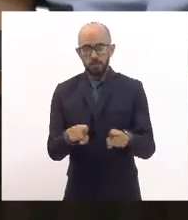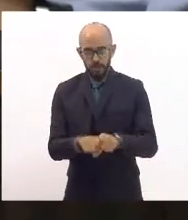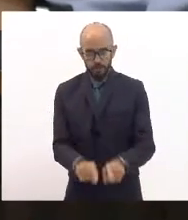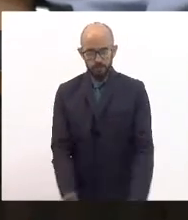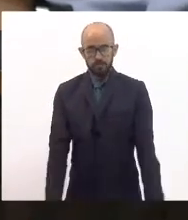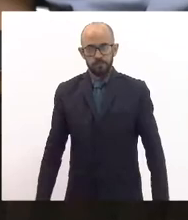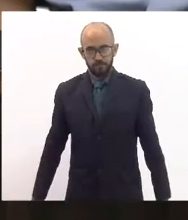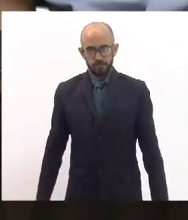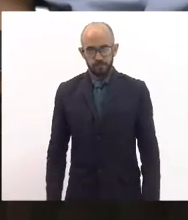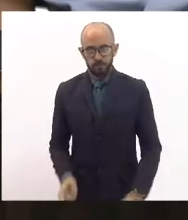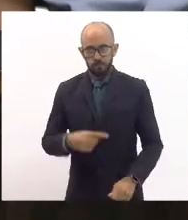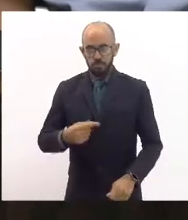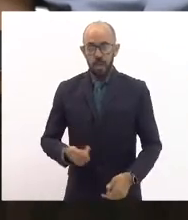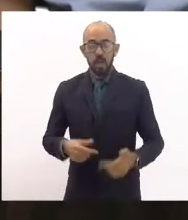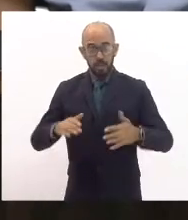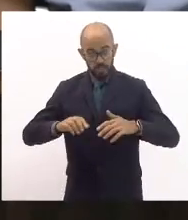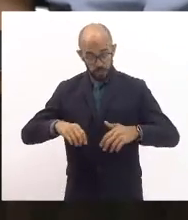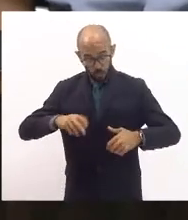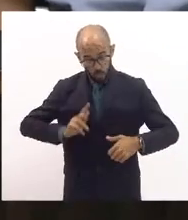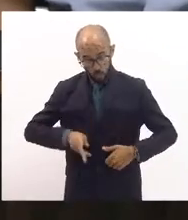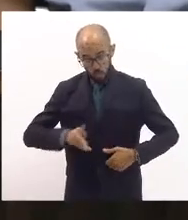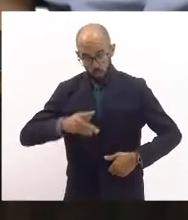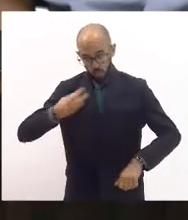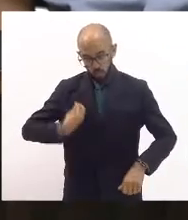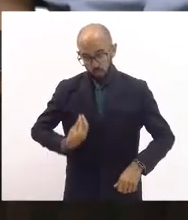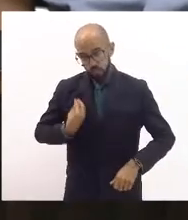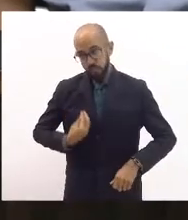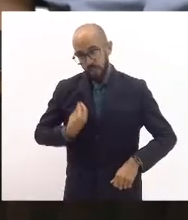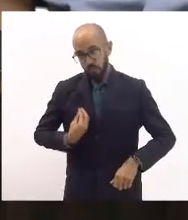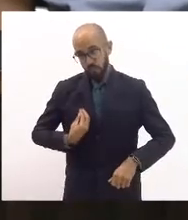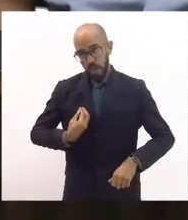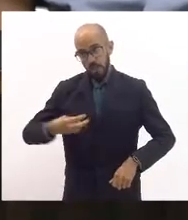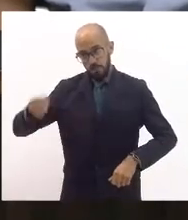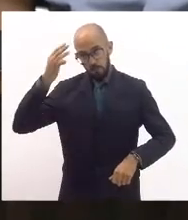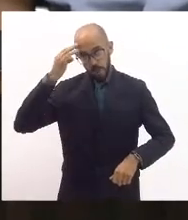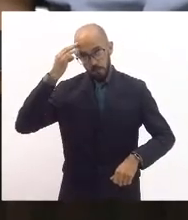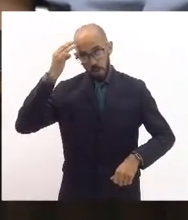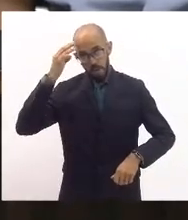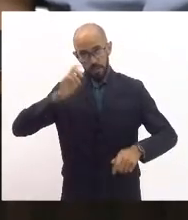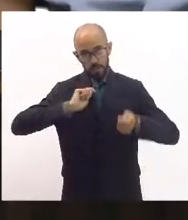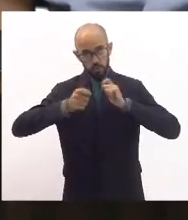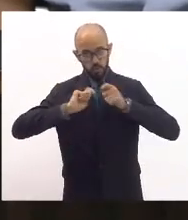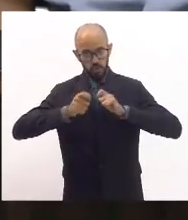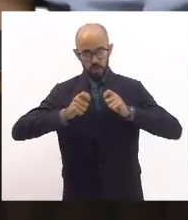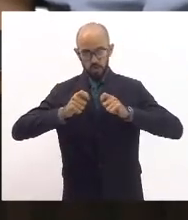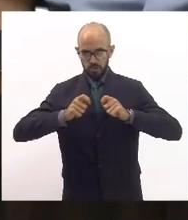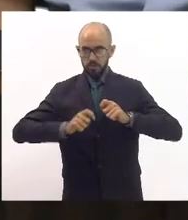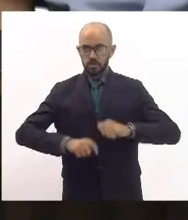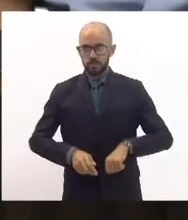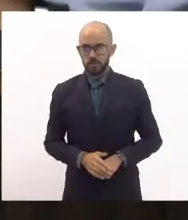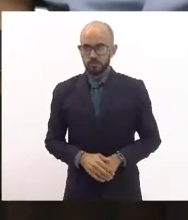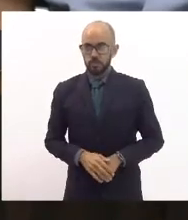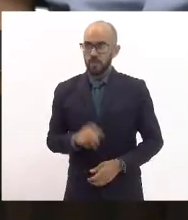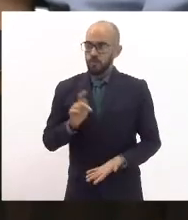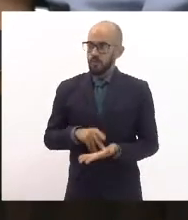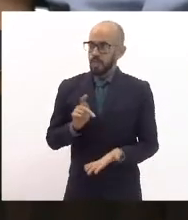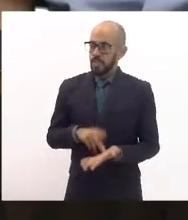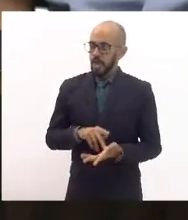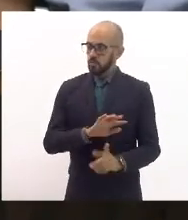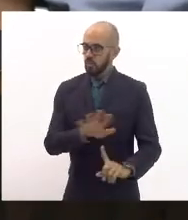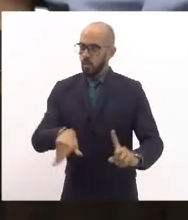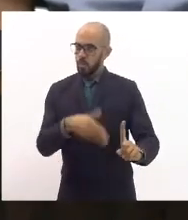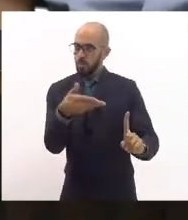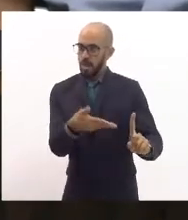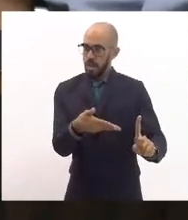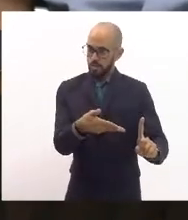a gente olha que fique viva a memória deste grande brasileiro grande jornalista verdade quem será homenageado